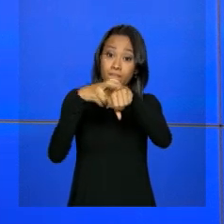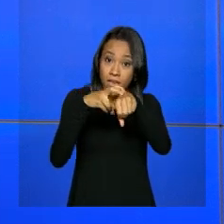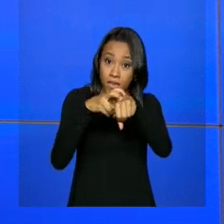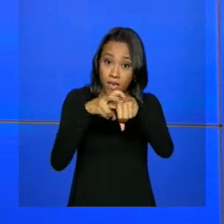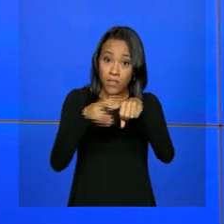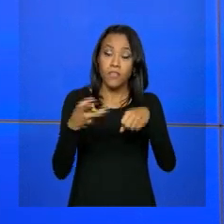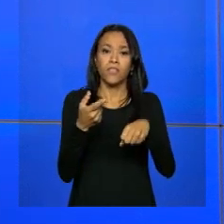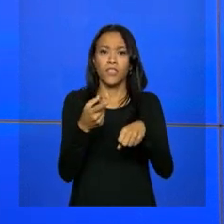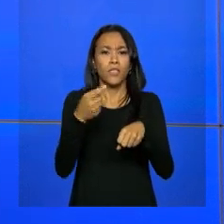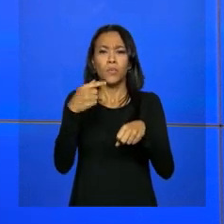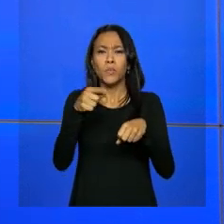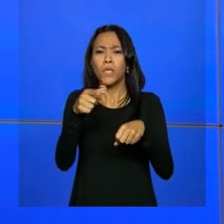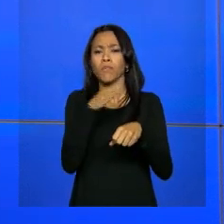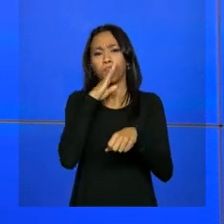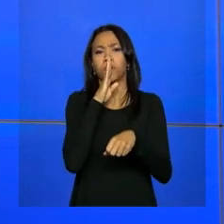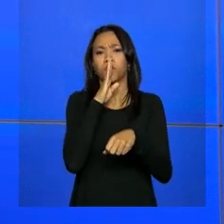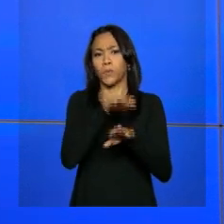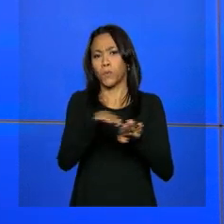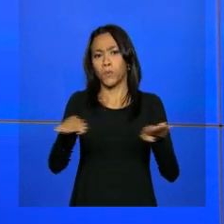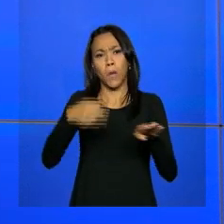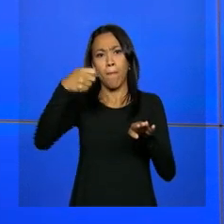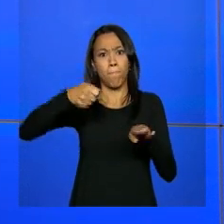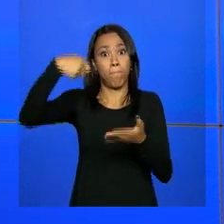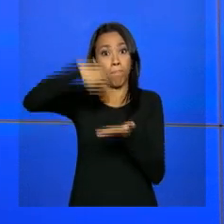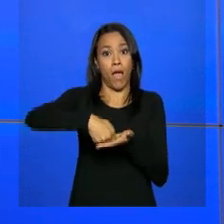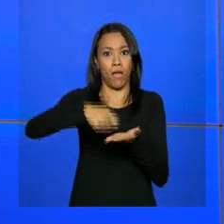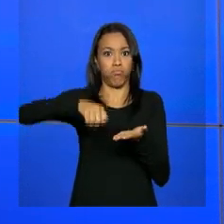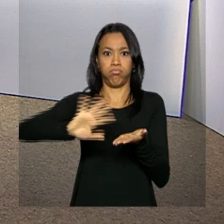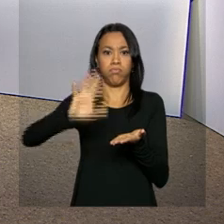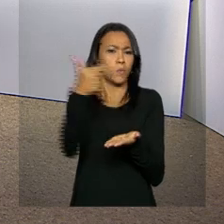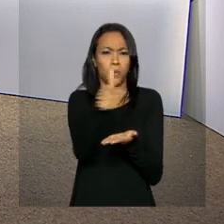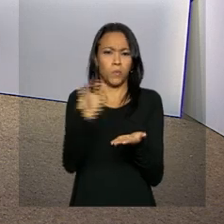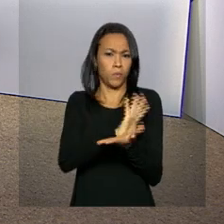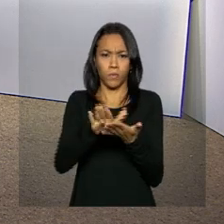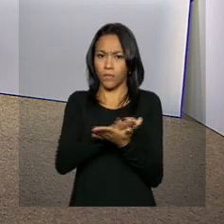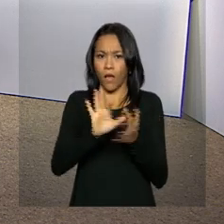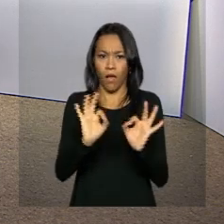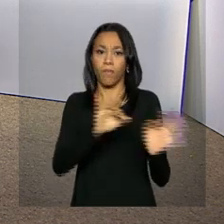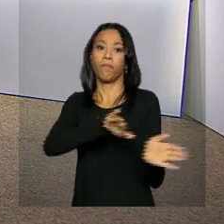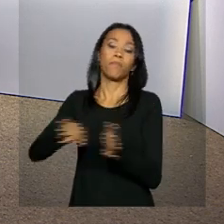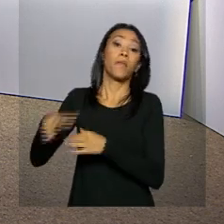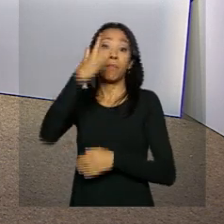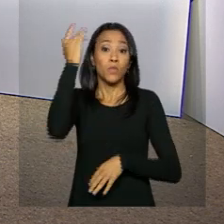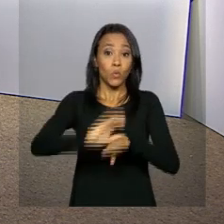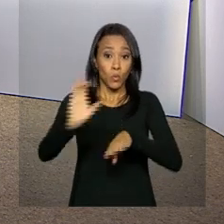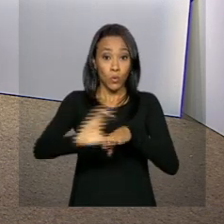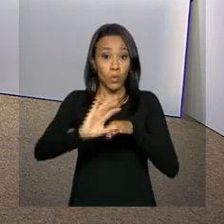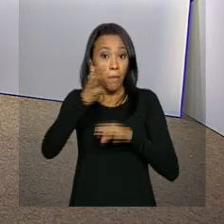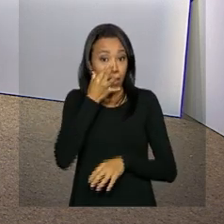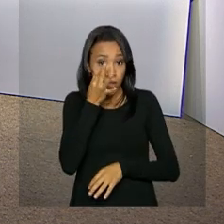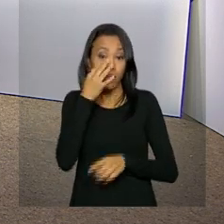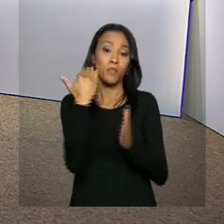há custo adicional e portanto os consumidores não pagam nada mais candidatos aos cursos presenciais do